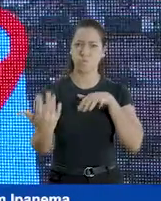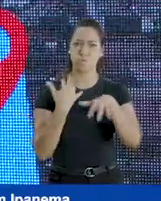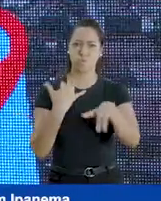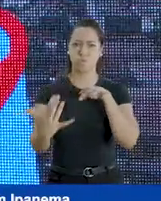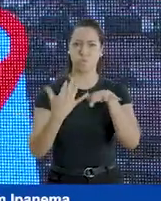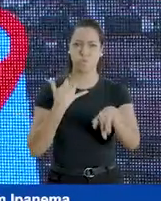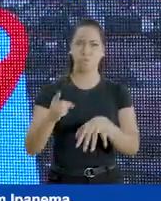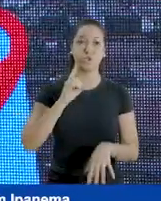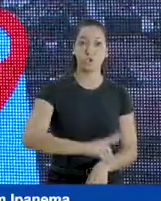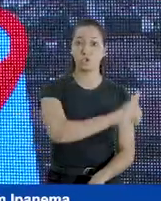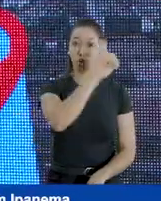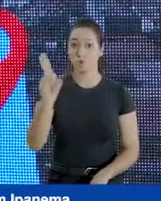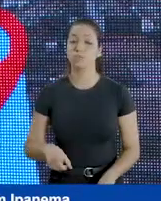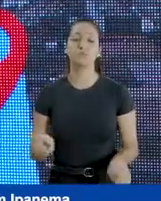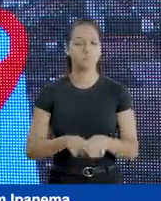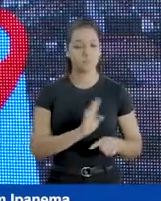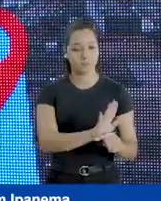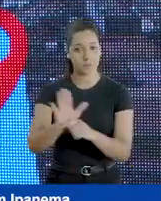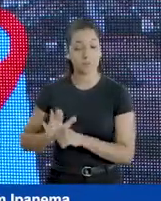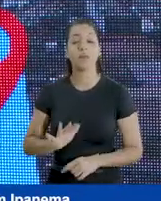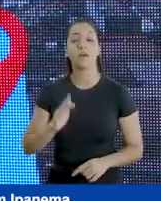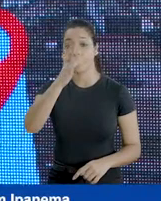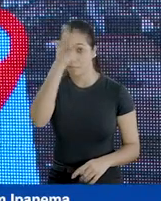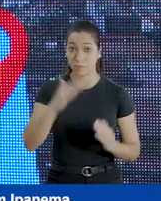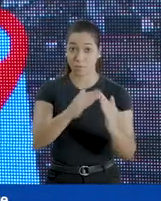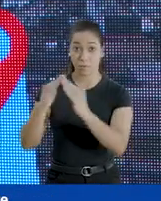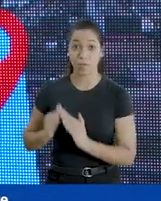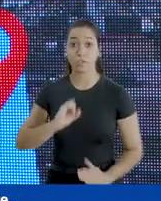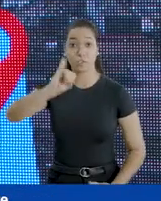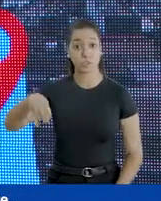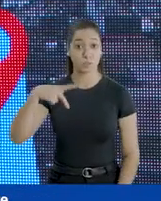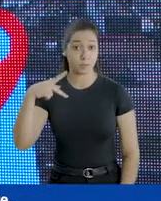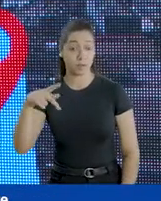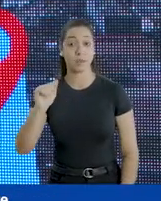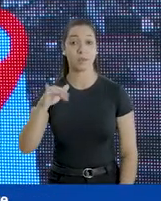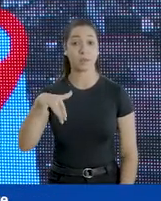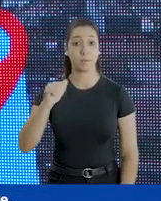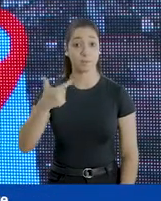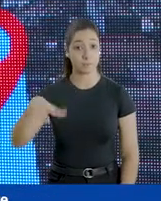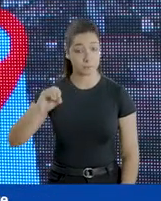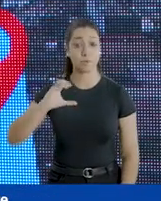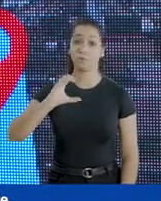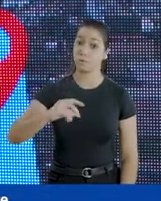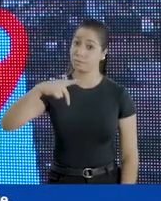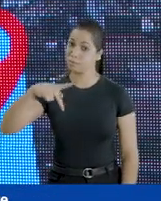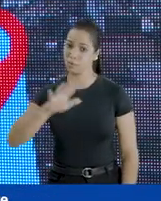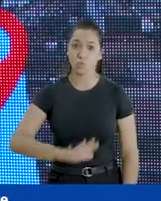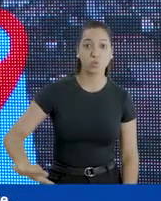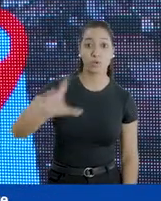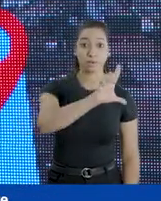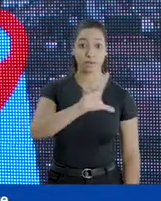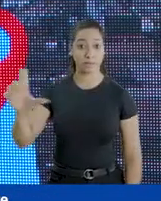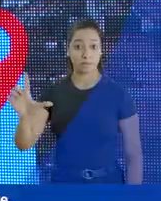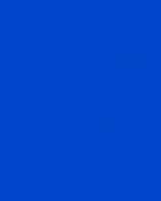dia. Essa obra vai beneficiar também os moradores do Jardim Ipanema, Aclimação, Custódio Pereira, toda a